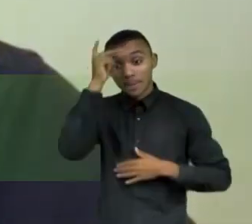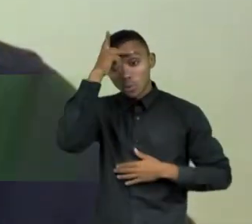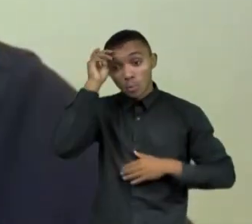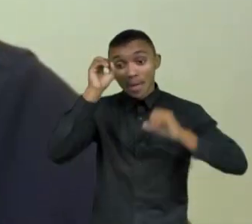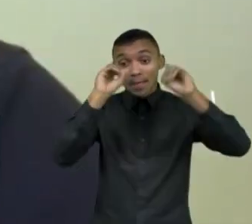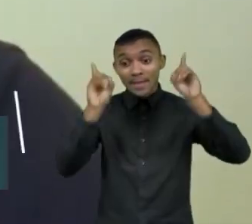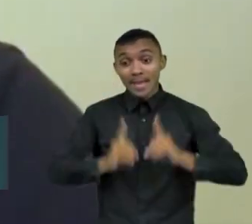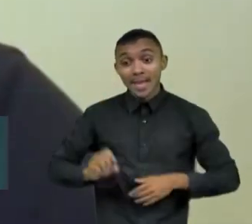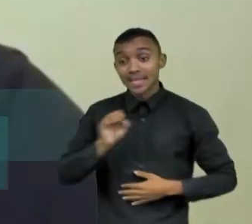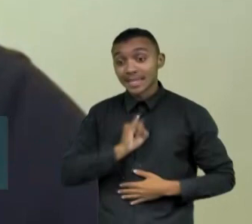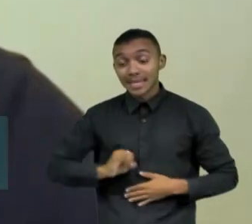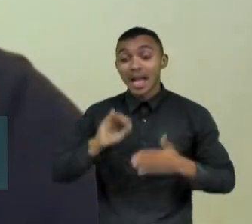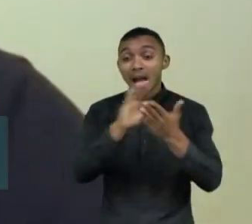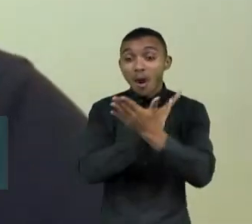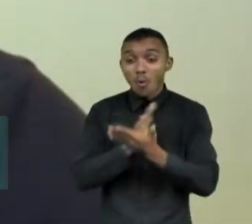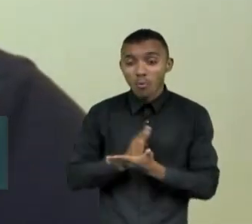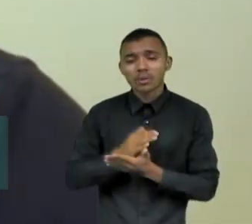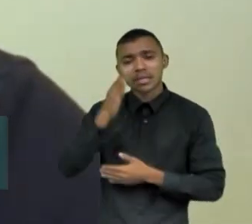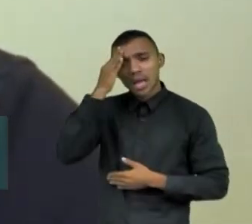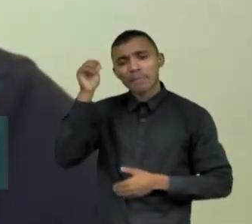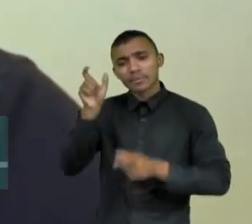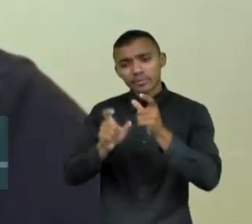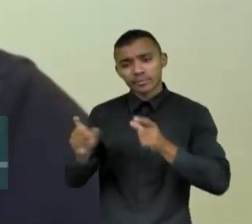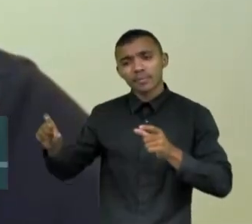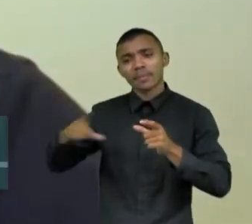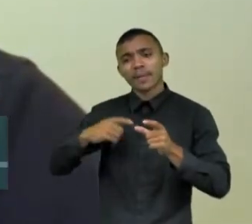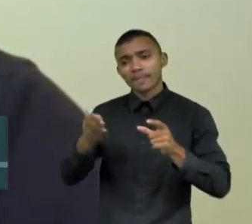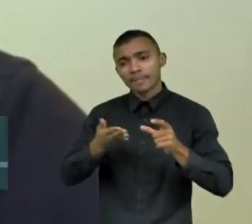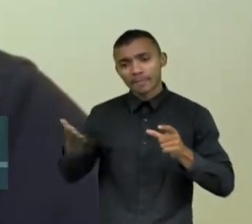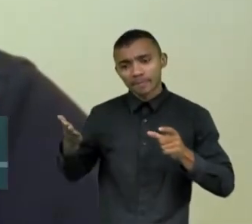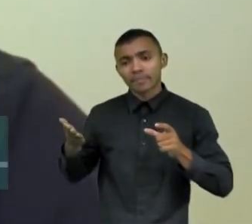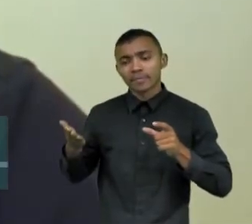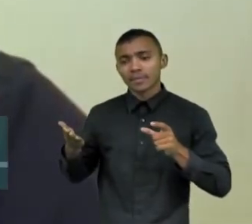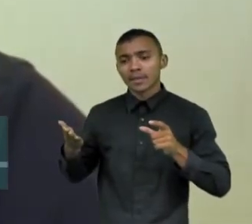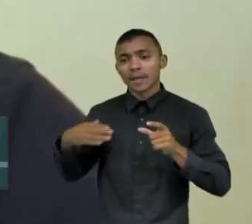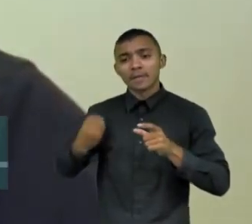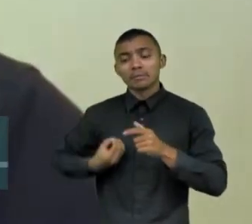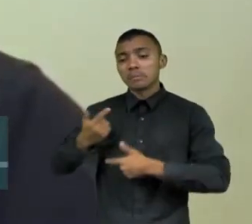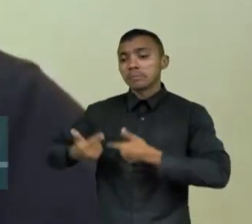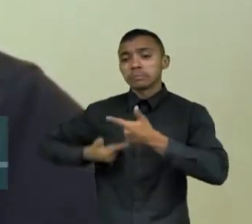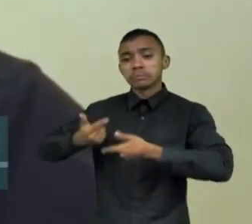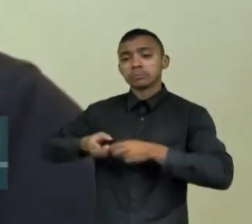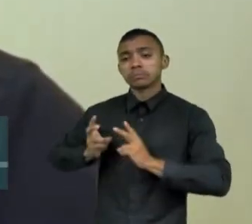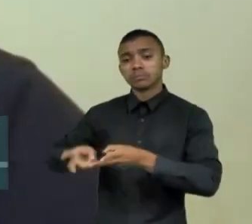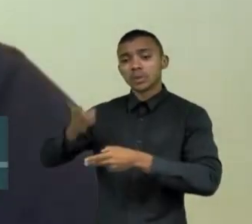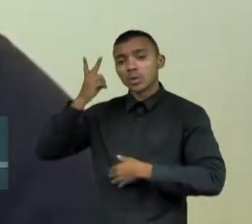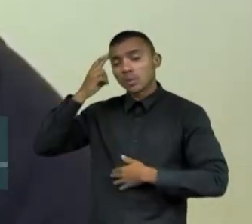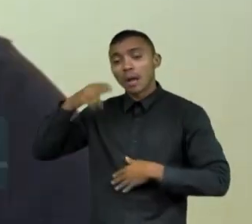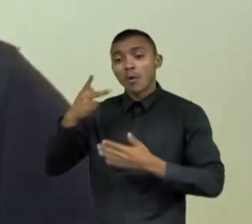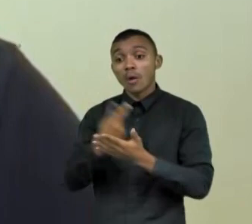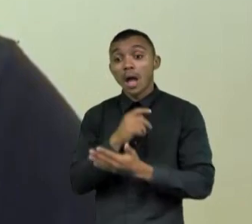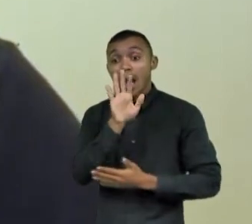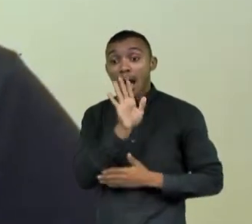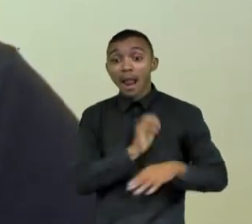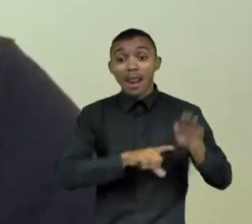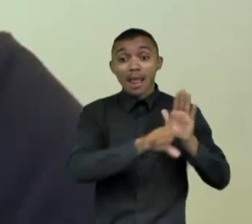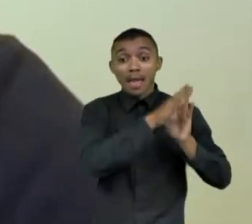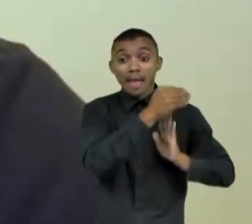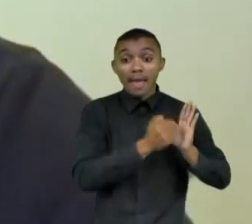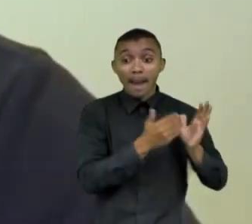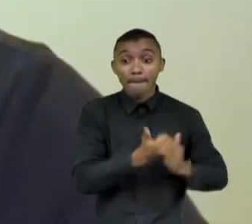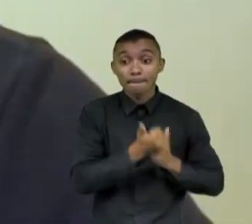em casos específicos, obviamente ela está imersa na realidade delas e uma legislação que venha